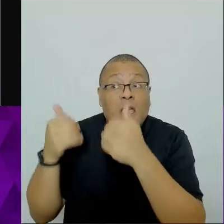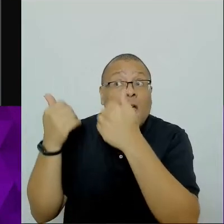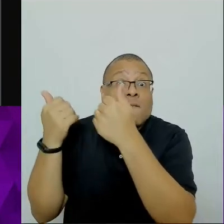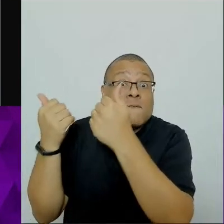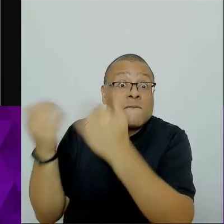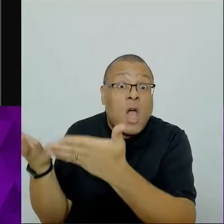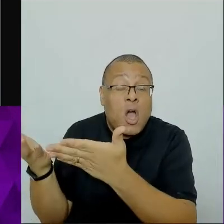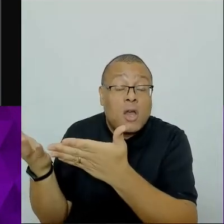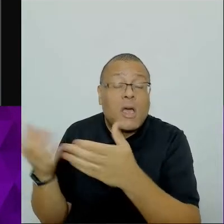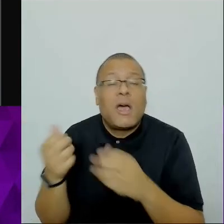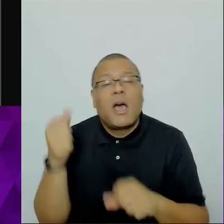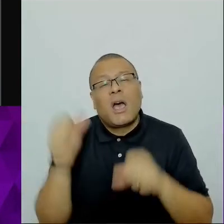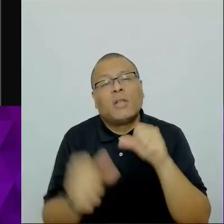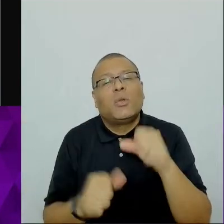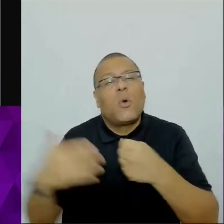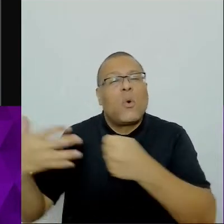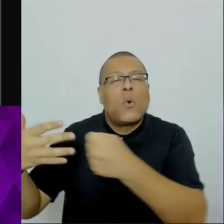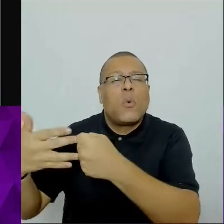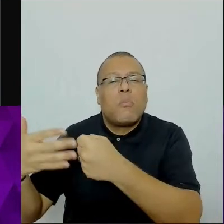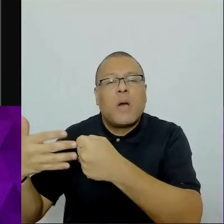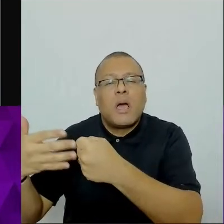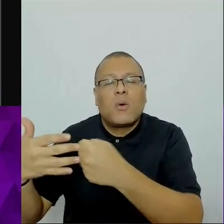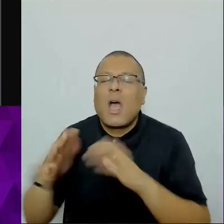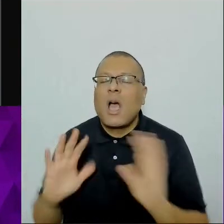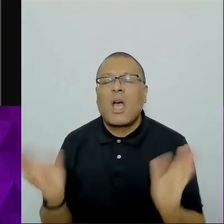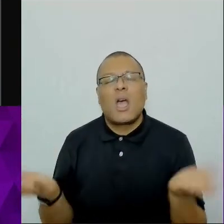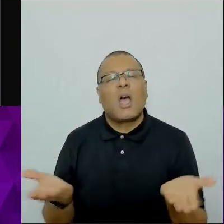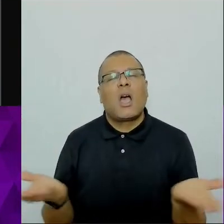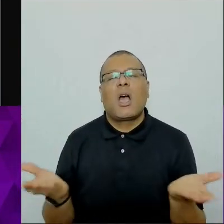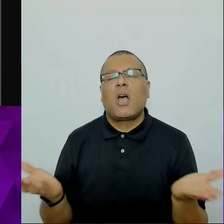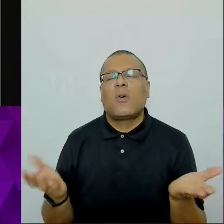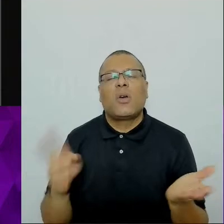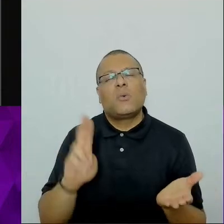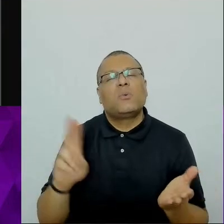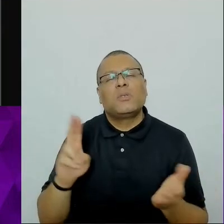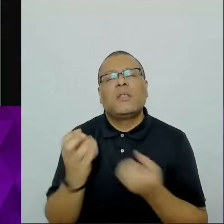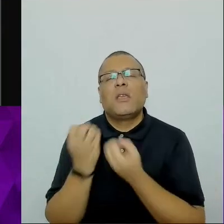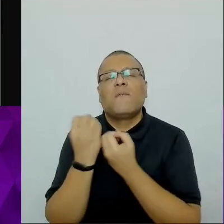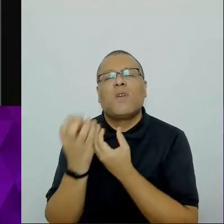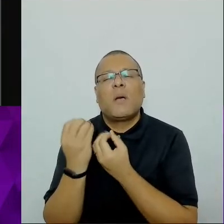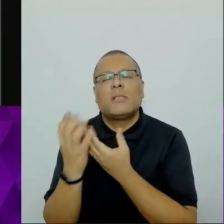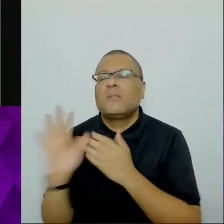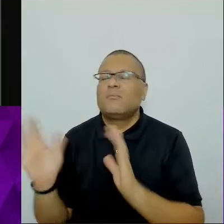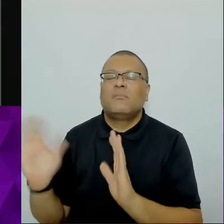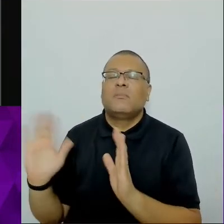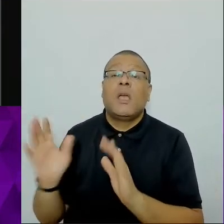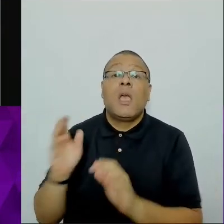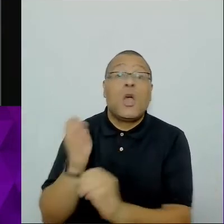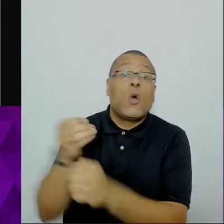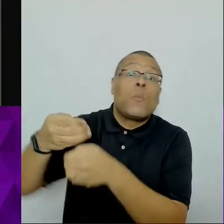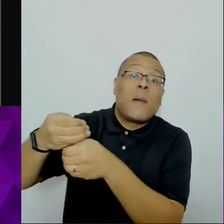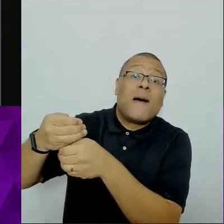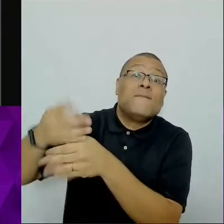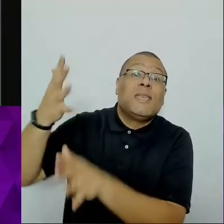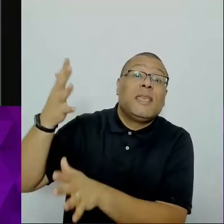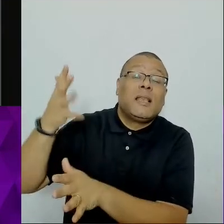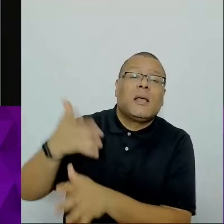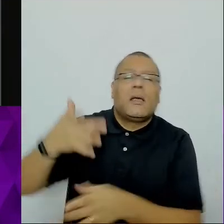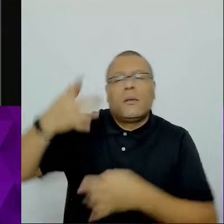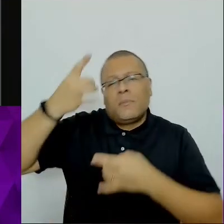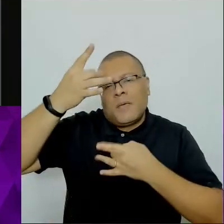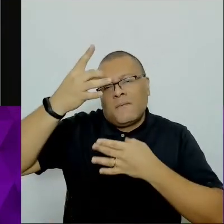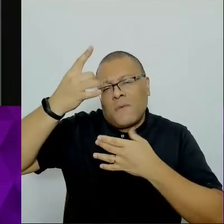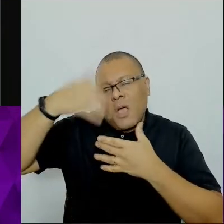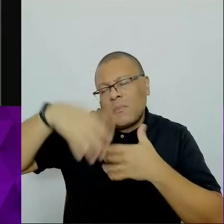gente trocou de banco de dados, agora a gente não está mais pegando esse dado do banco de dados, a gente está pegando de uma fila para melhorar a performance, enfim,